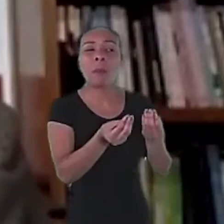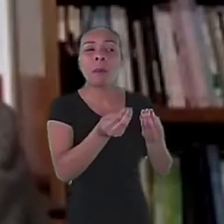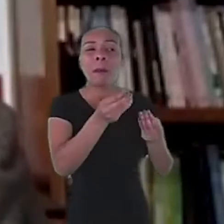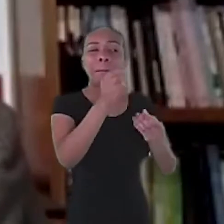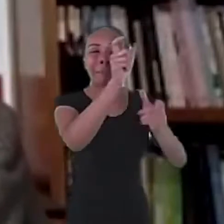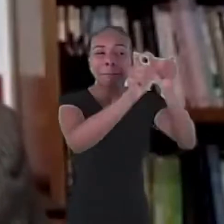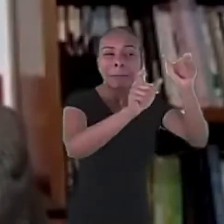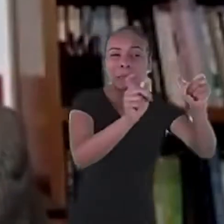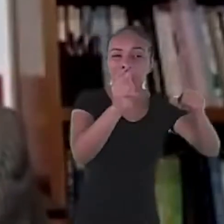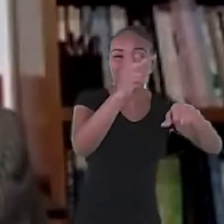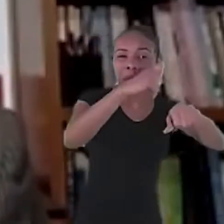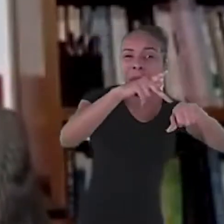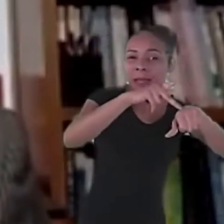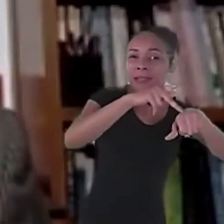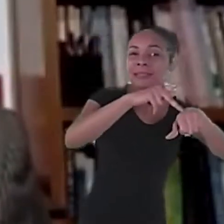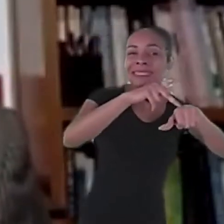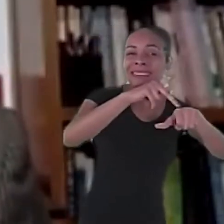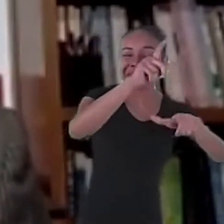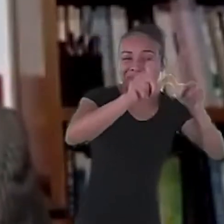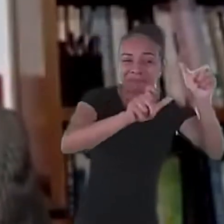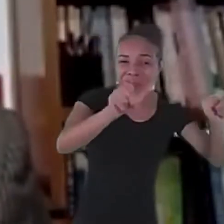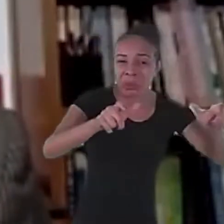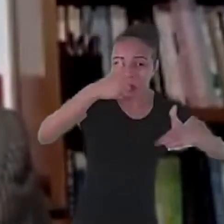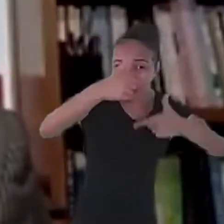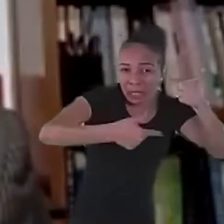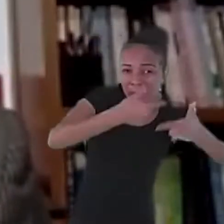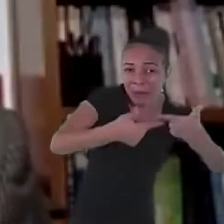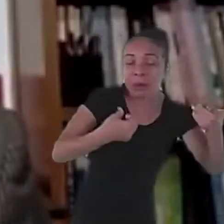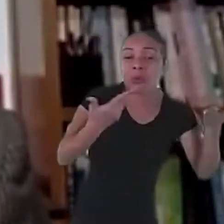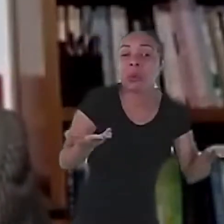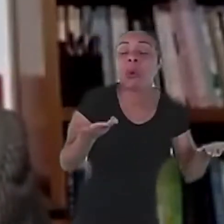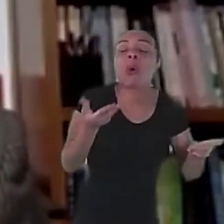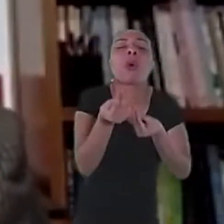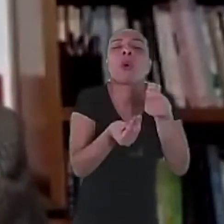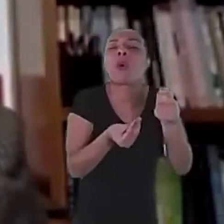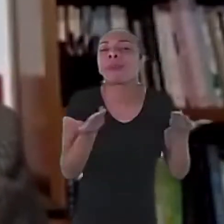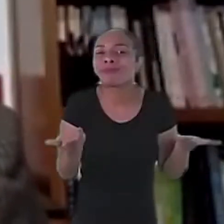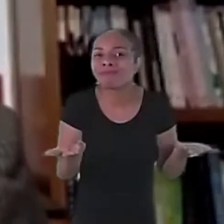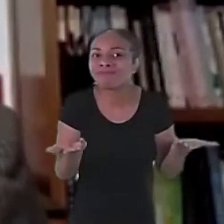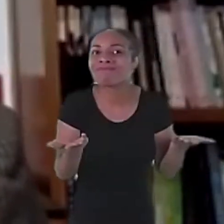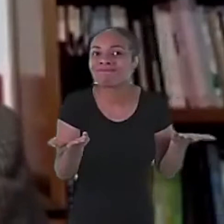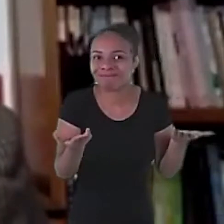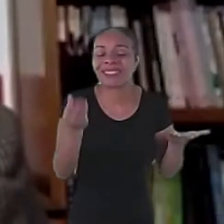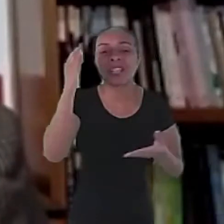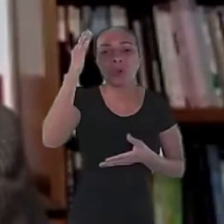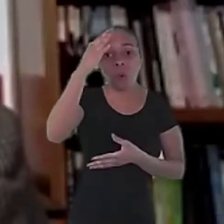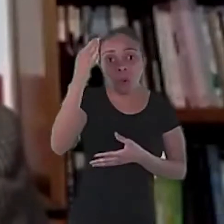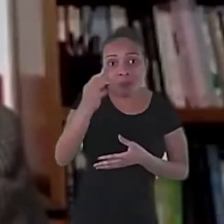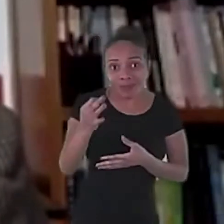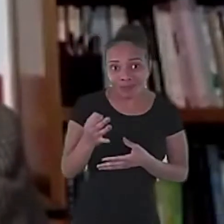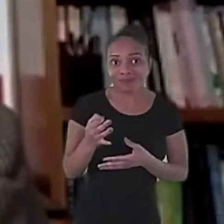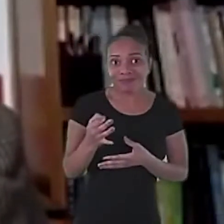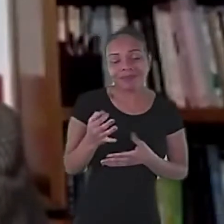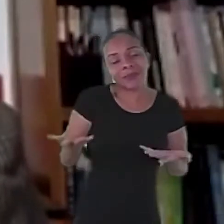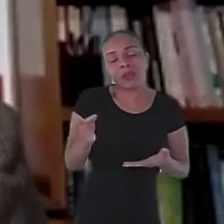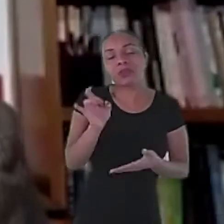e assim por diante. Dei apenas alguns exemplos.